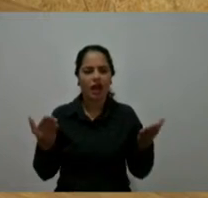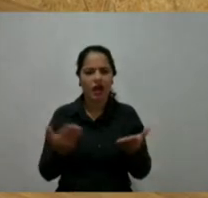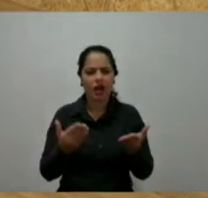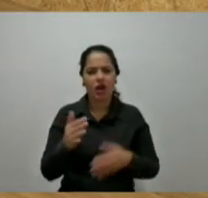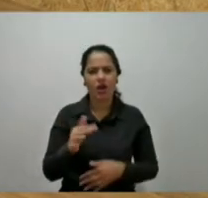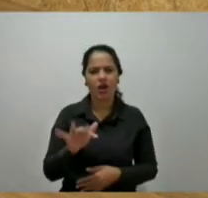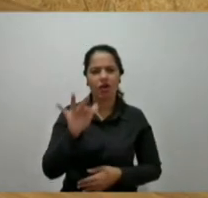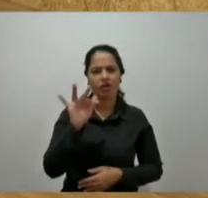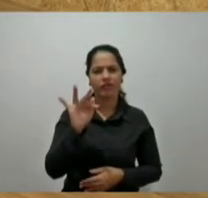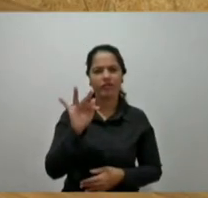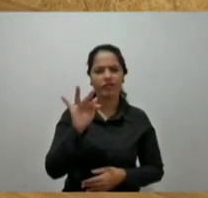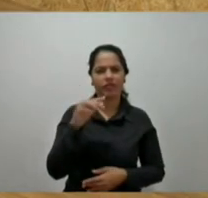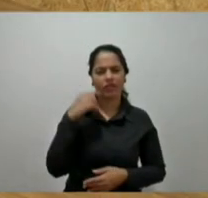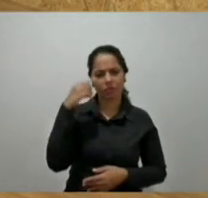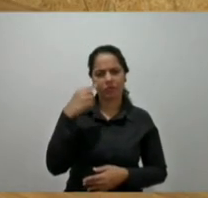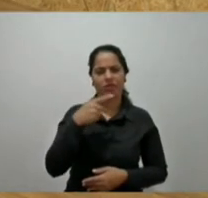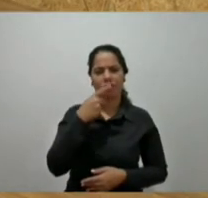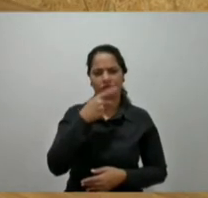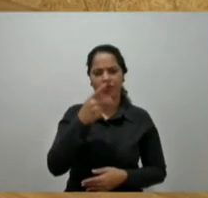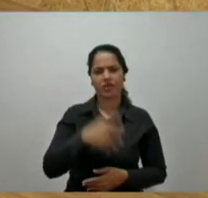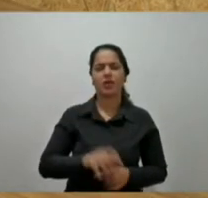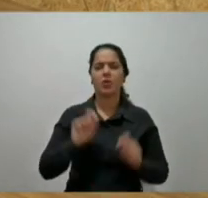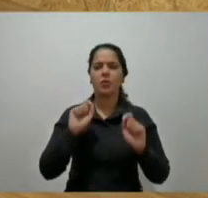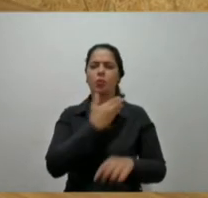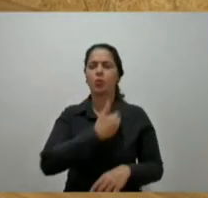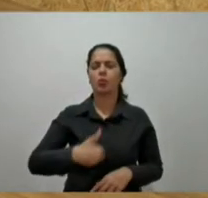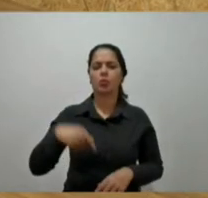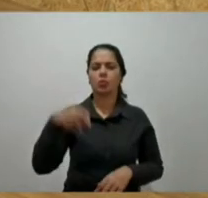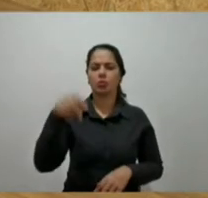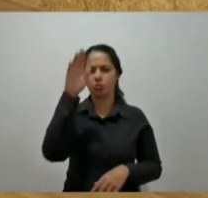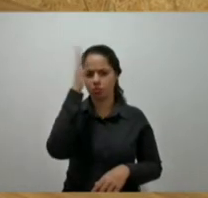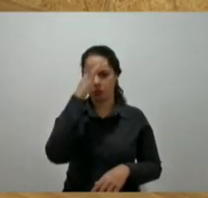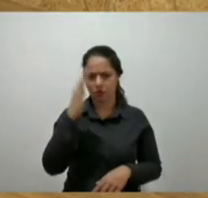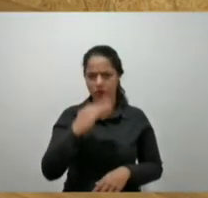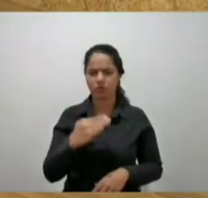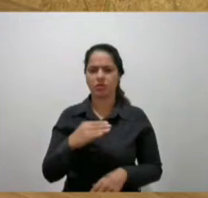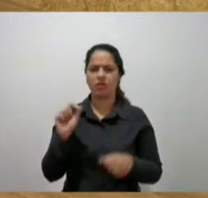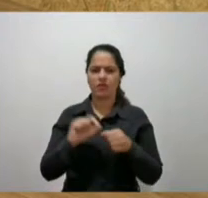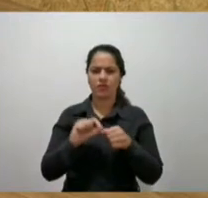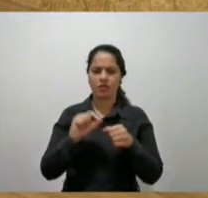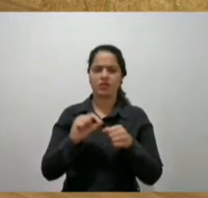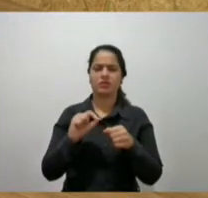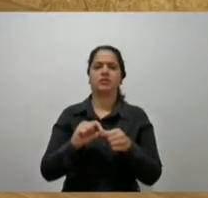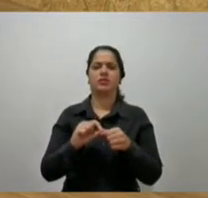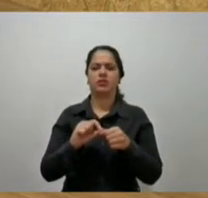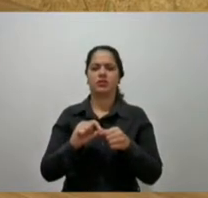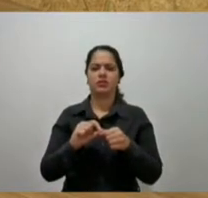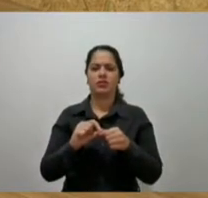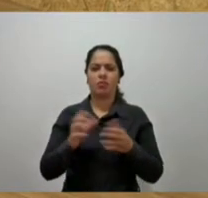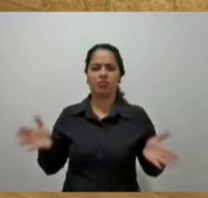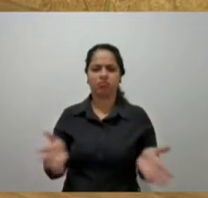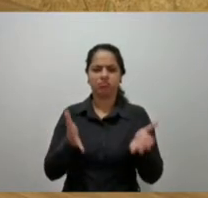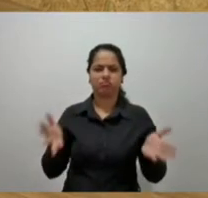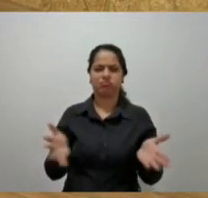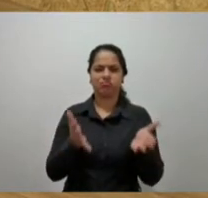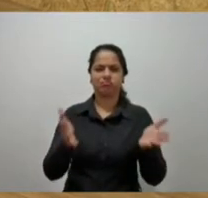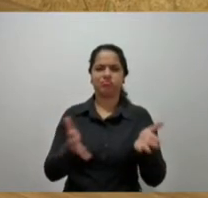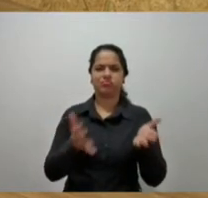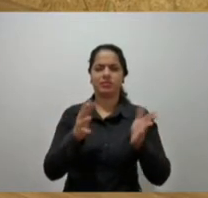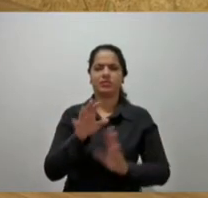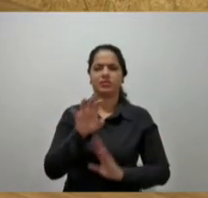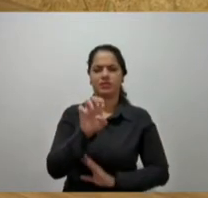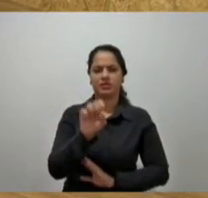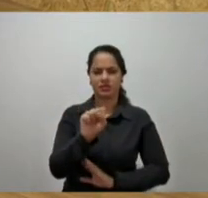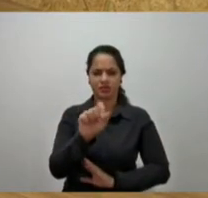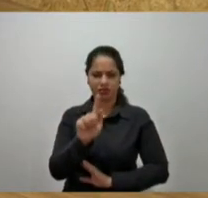está fazendo hoje para conseguir promover ou ajudar a avançar essa pauta do ESG. Lembrando a você que está em casa aí, que você